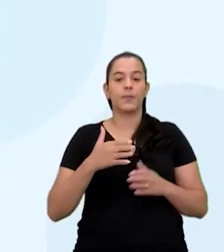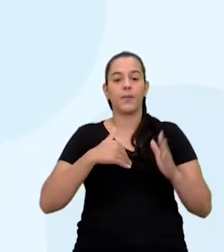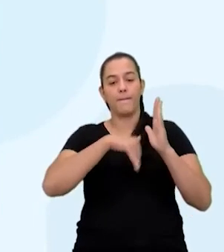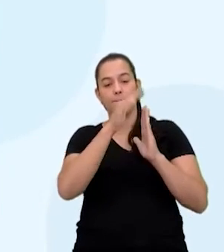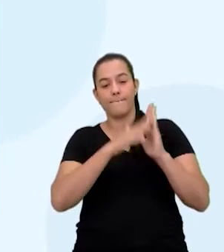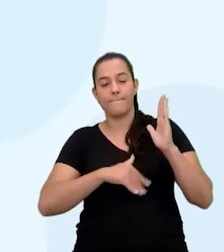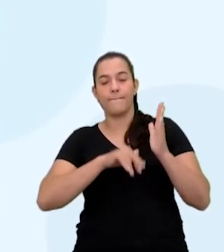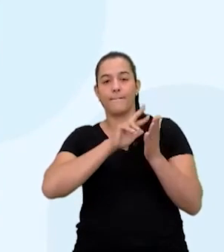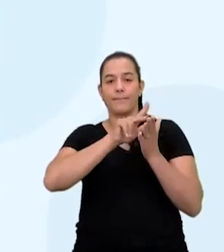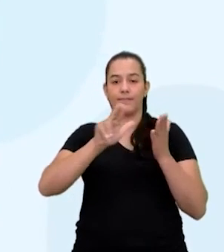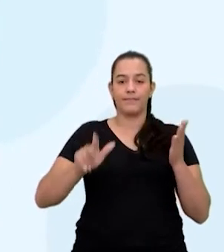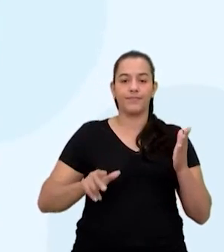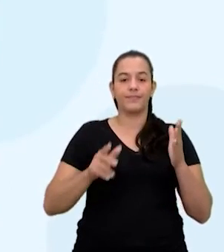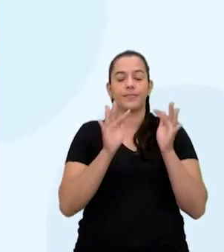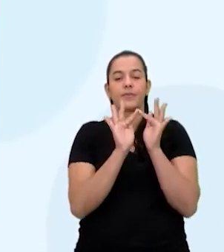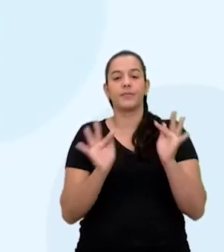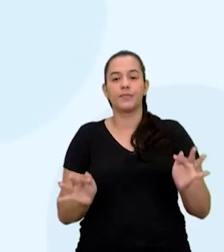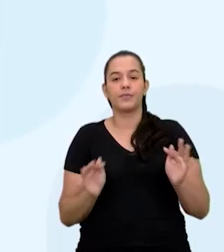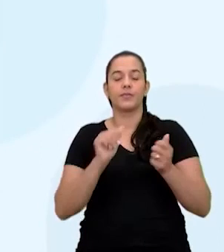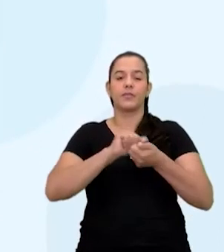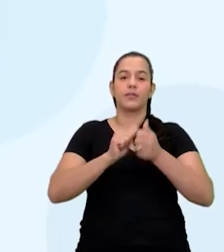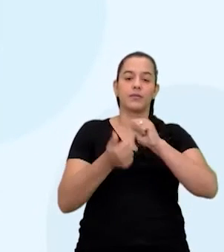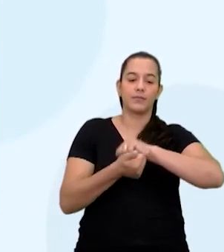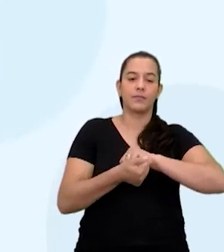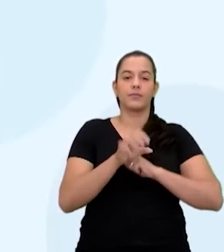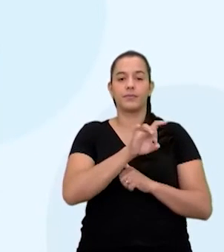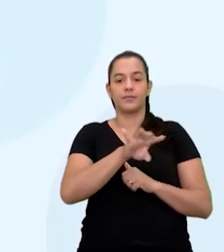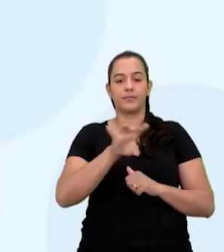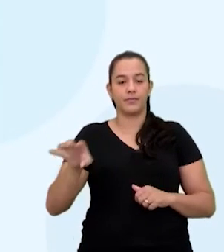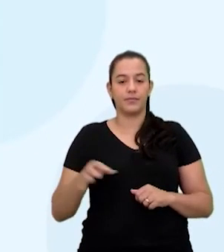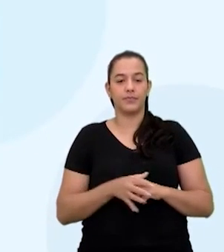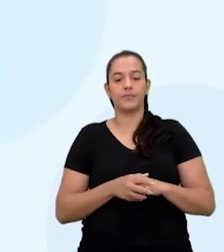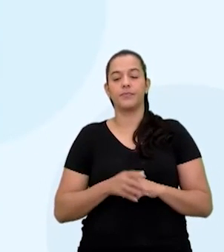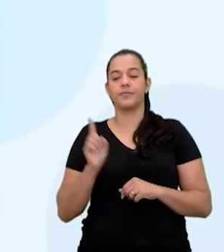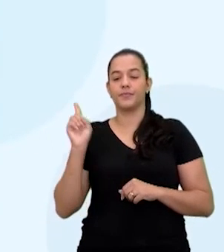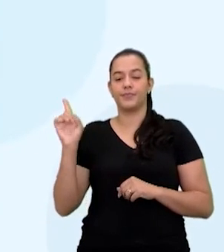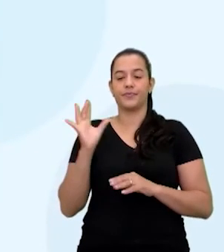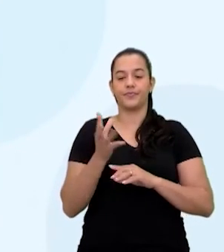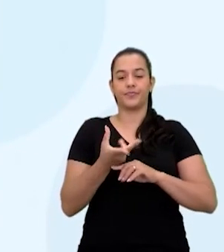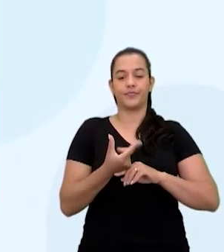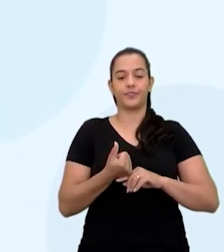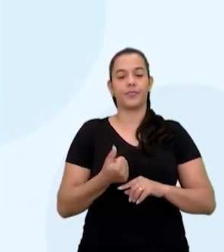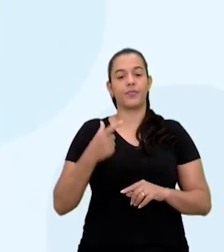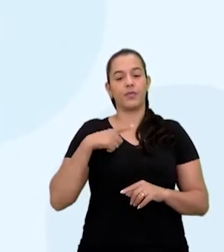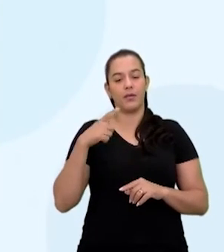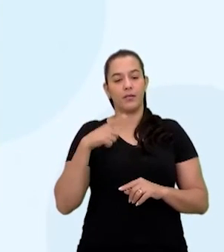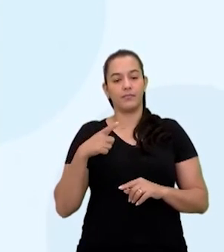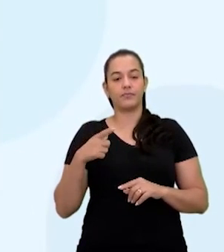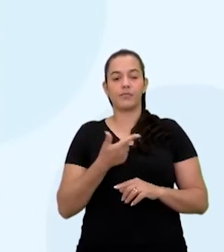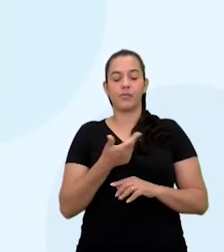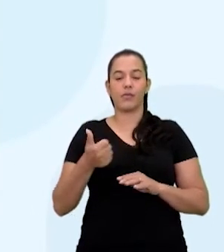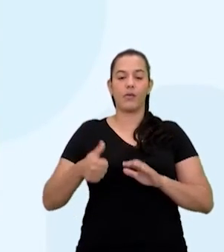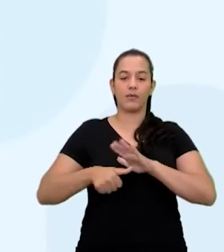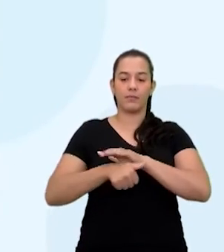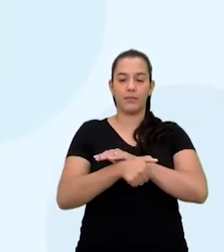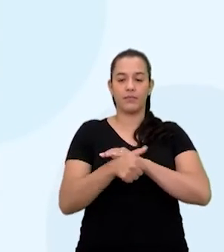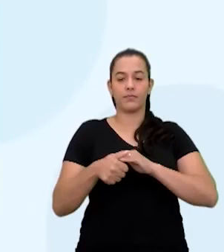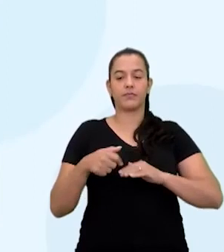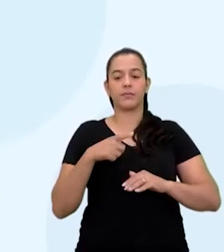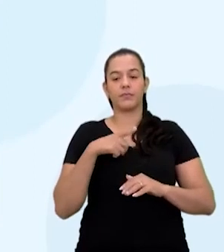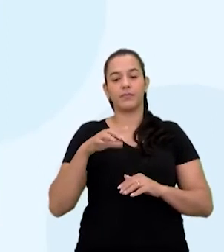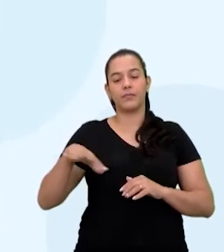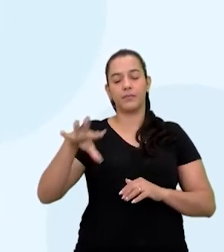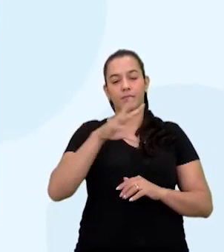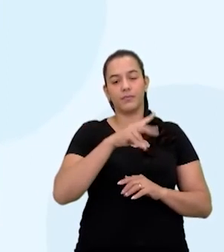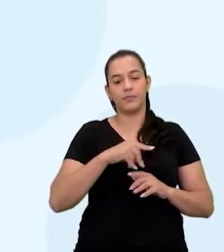os deforma e simplifica para se adaptarem à composição. E essa obra aqui é inspirada no Caracol, que são algumas colagens de